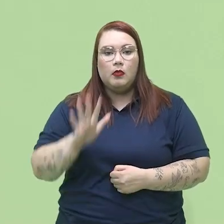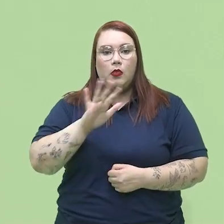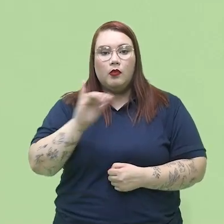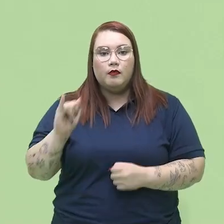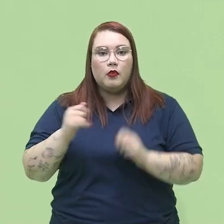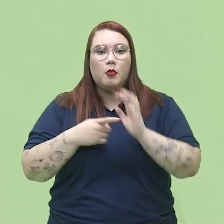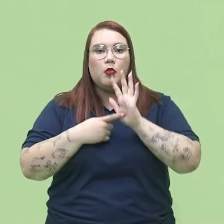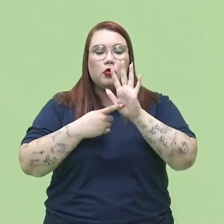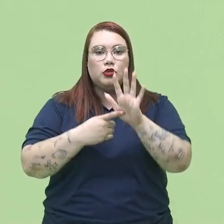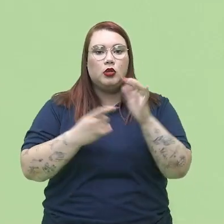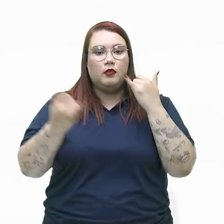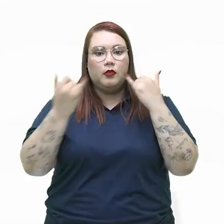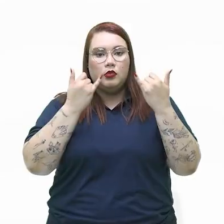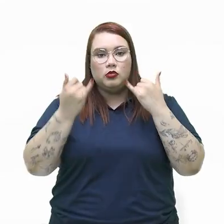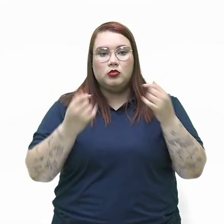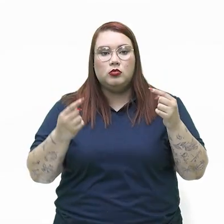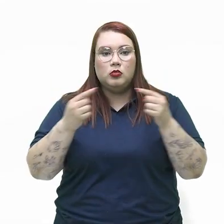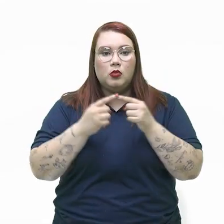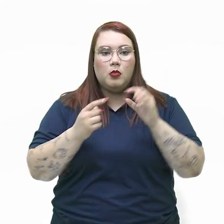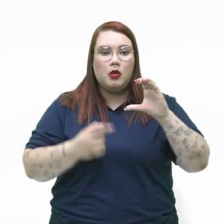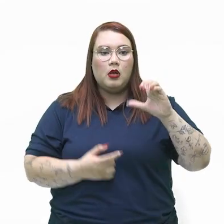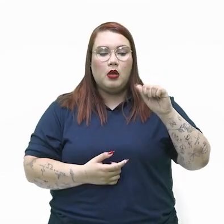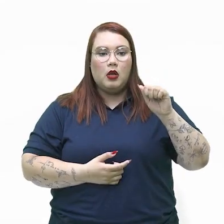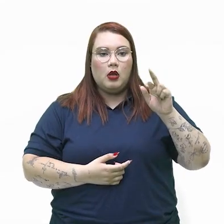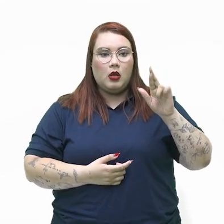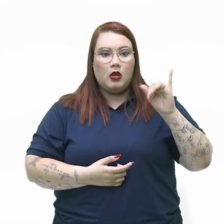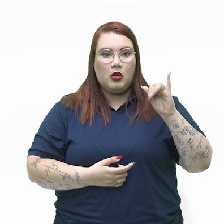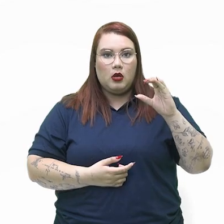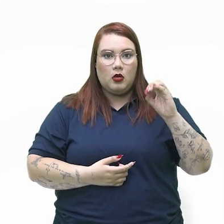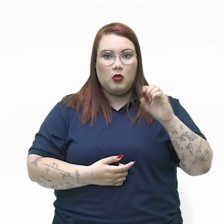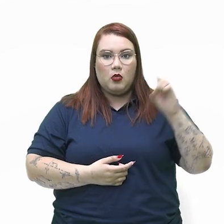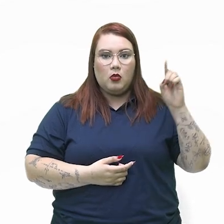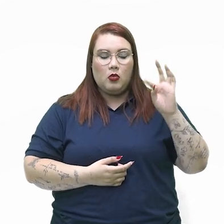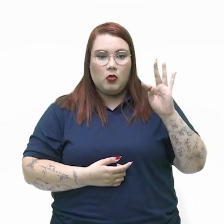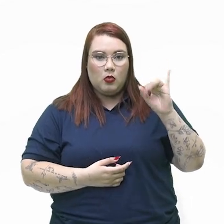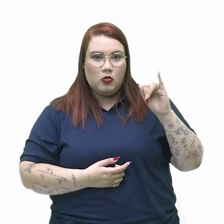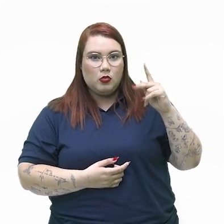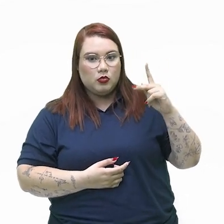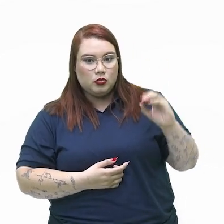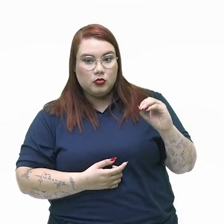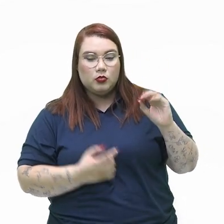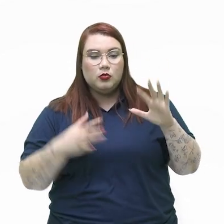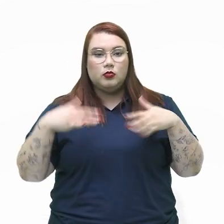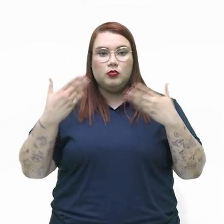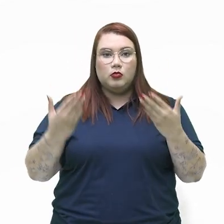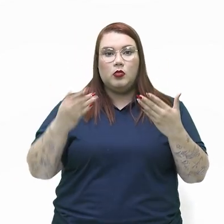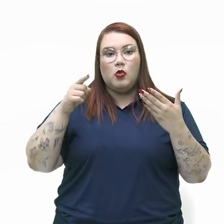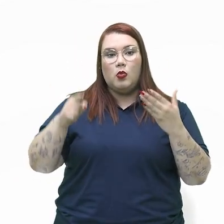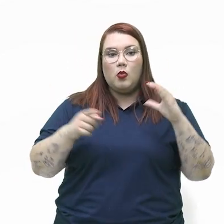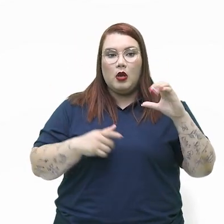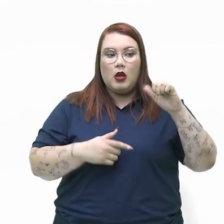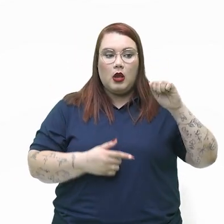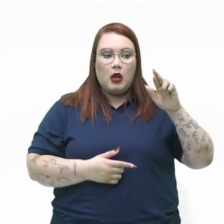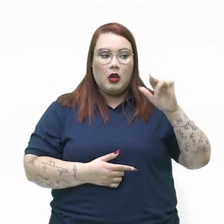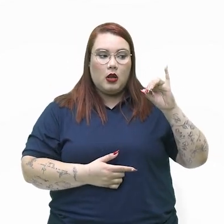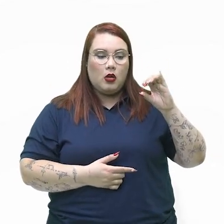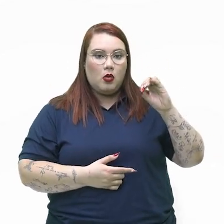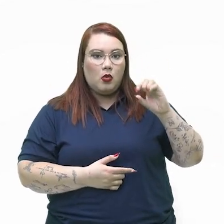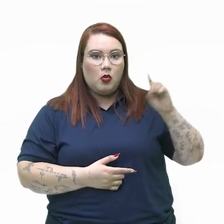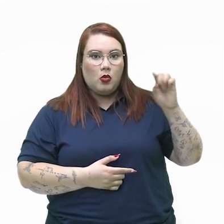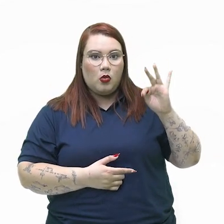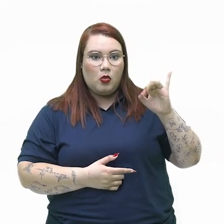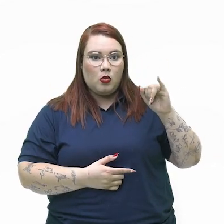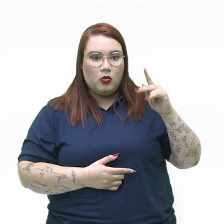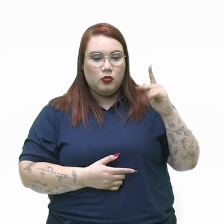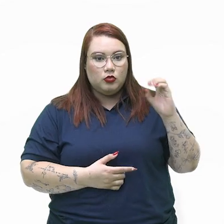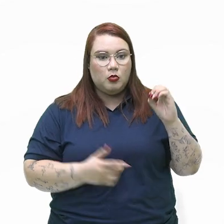mapa, que é o cariótipo. No caso da espécie humana, né, um cariótipo normal, como vocês estão